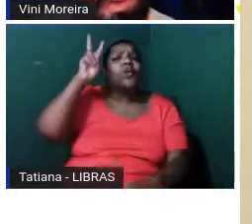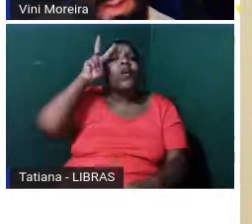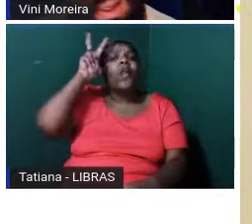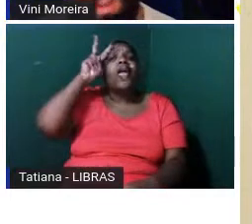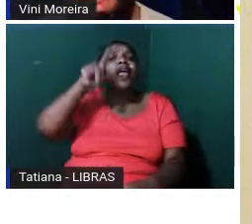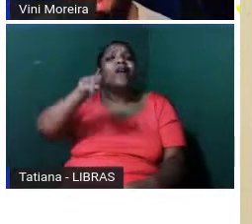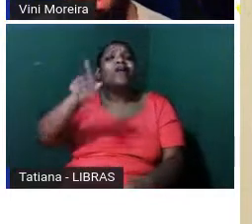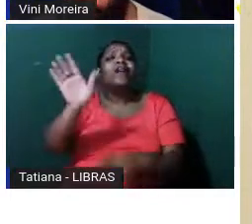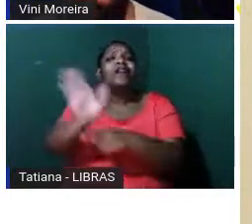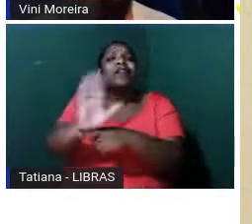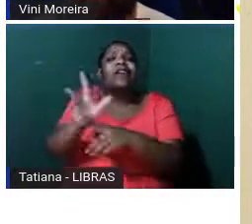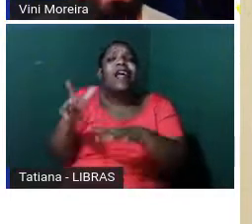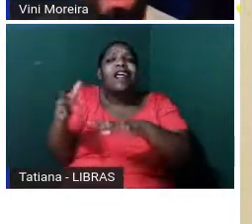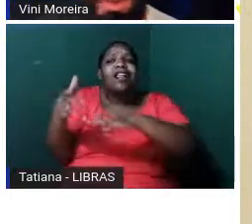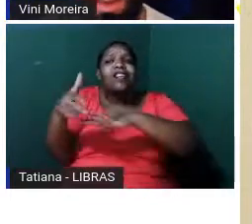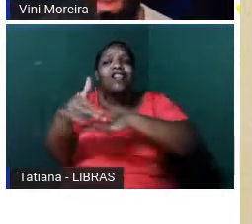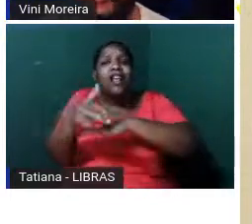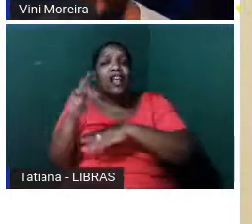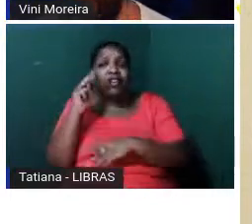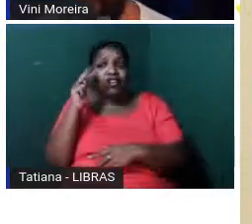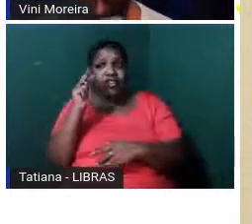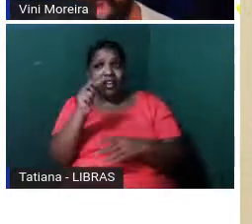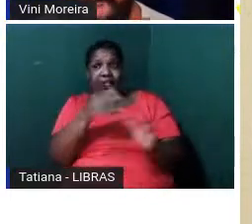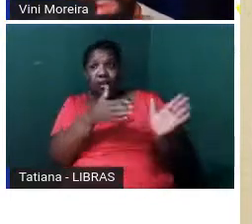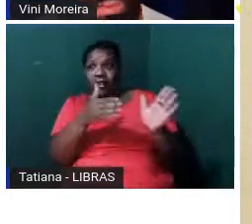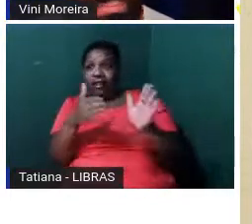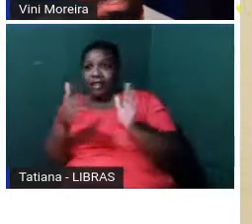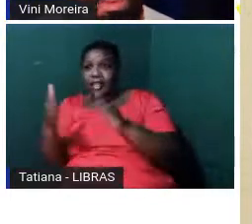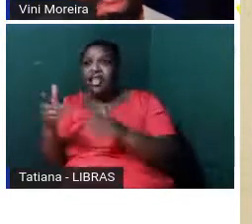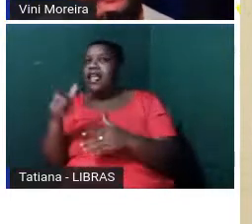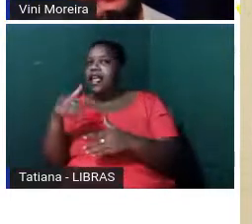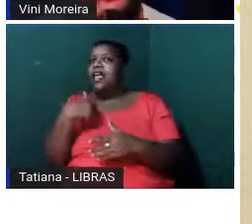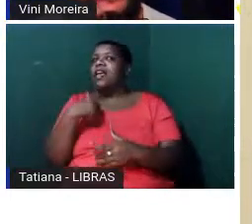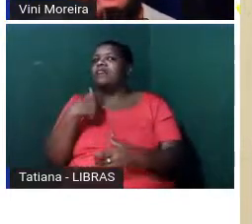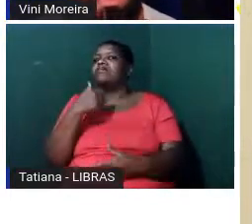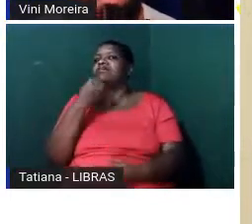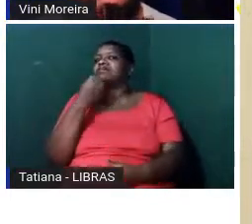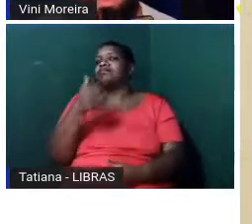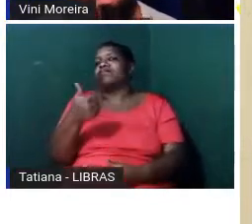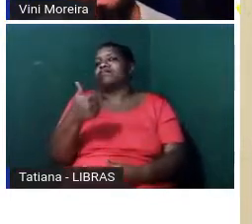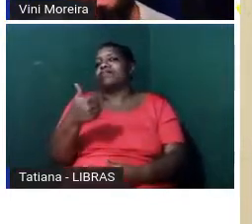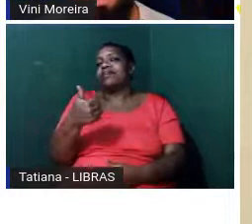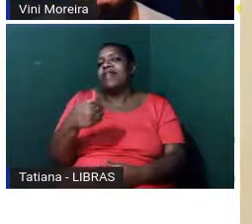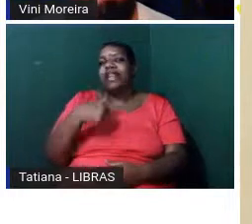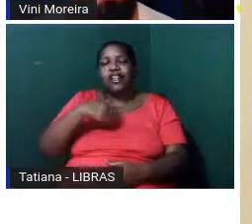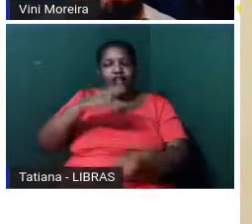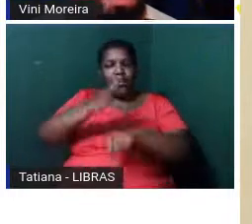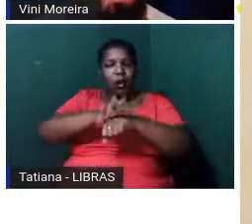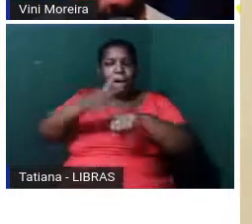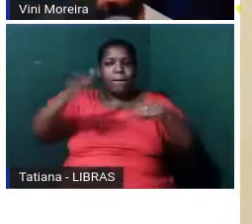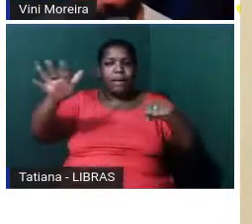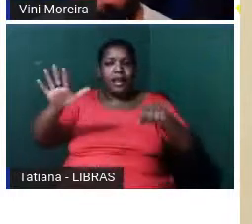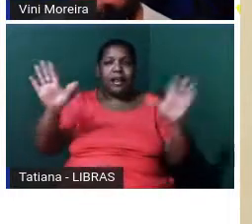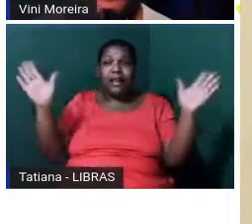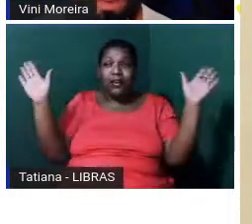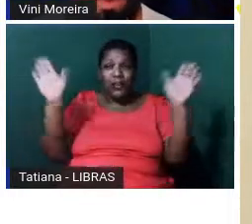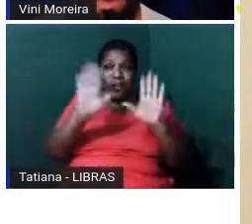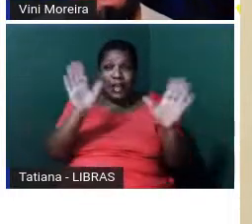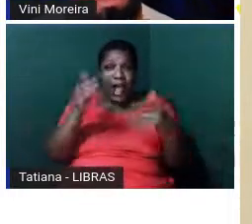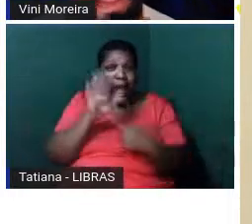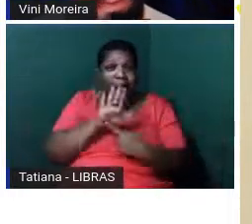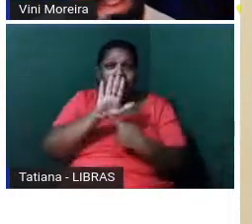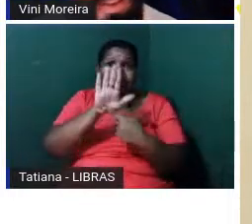tá vendo algo a ditado quando a gente está assistindo e esse é o grande trunfo a gente brilha quando a gente não tá aparecendo